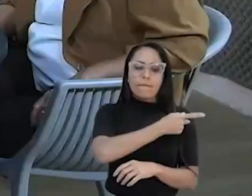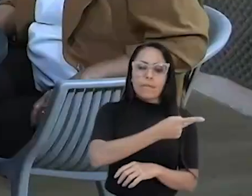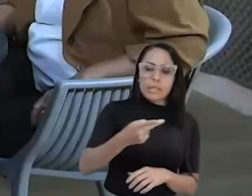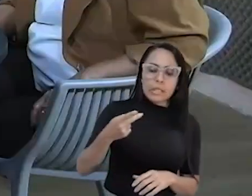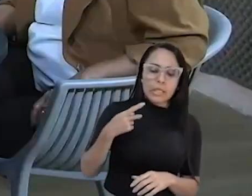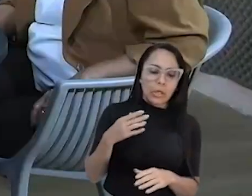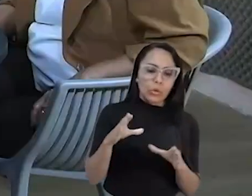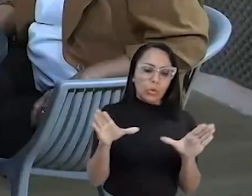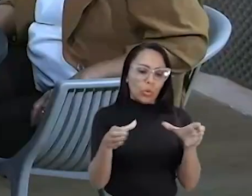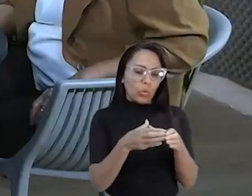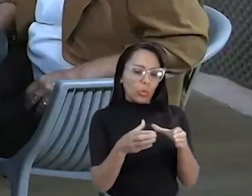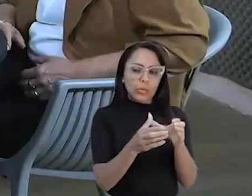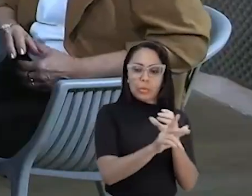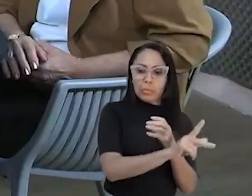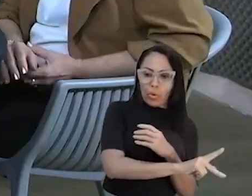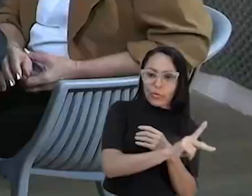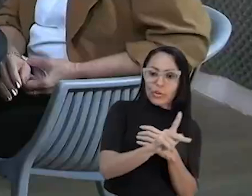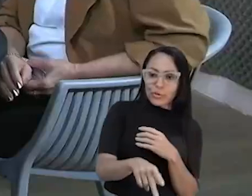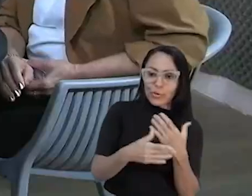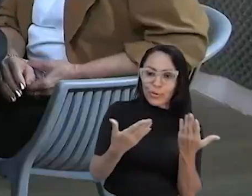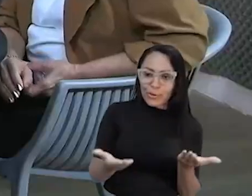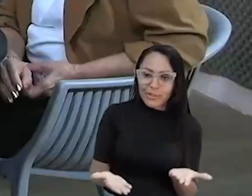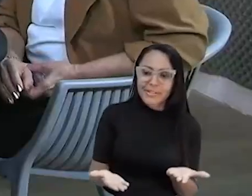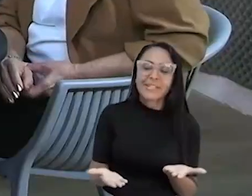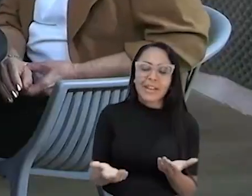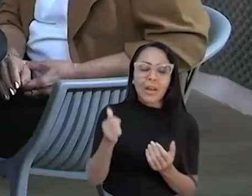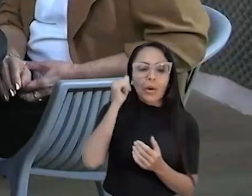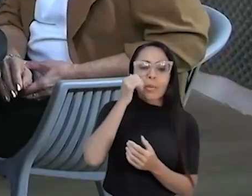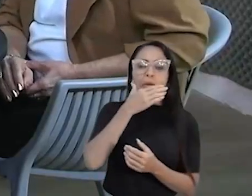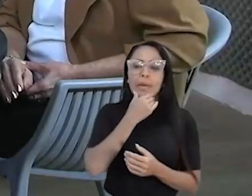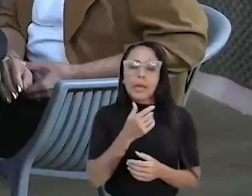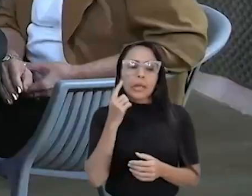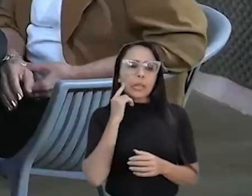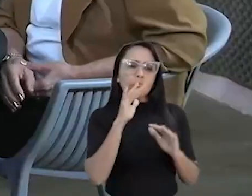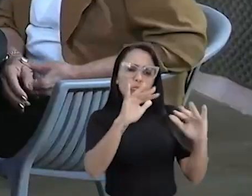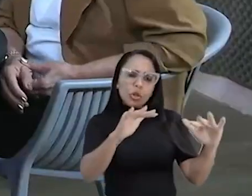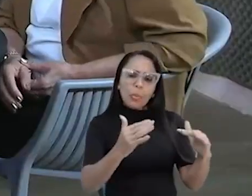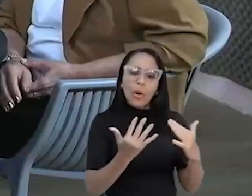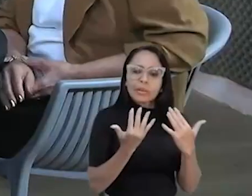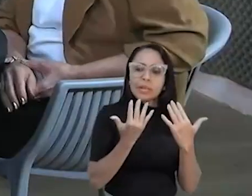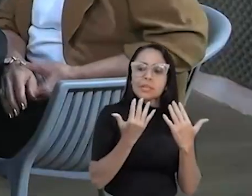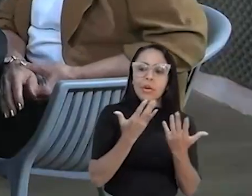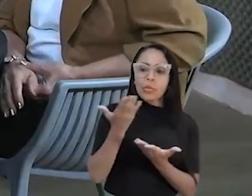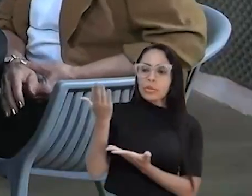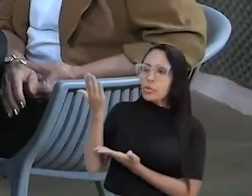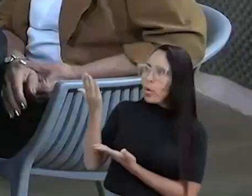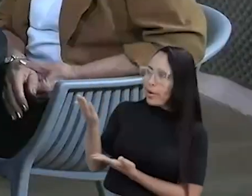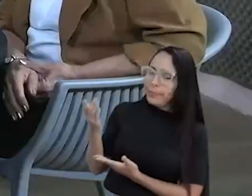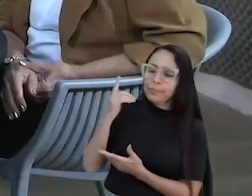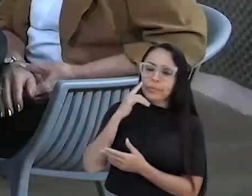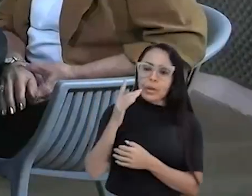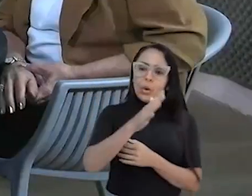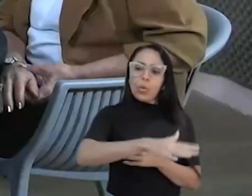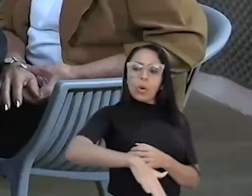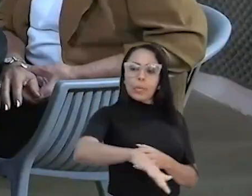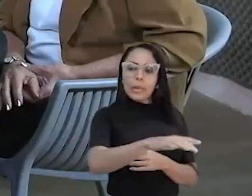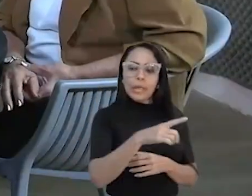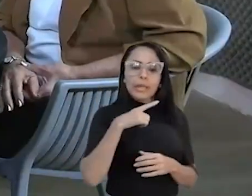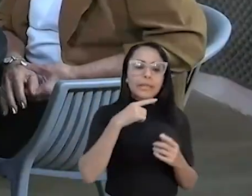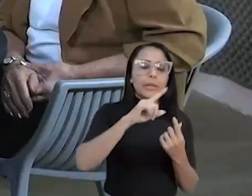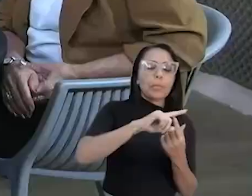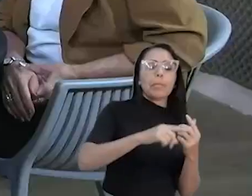de professores e professoras, que chamou a atenção disso, né? Todo o ambiente tinha algum tipo